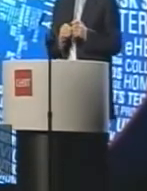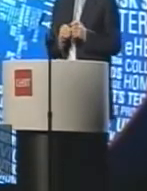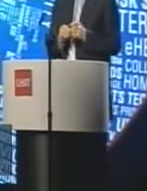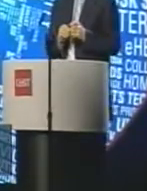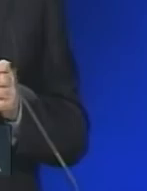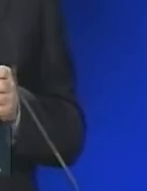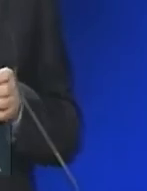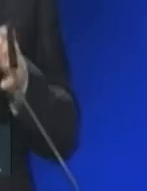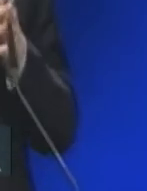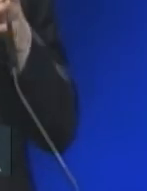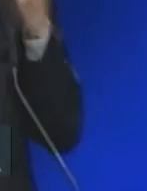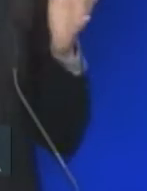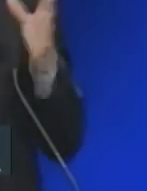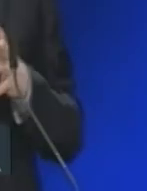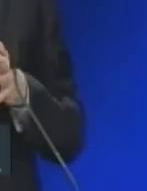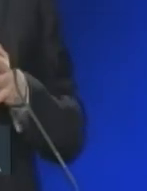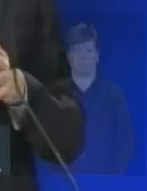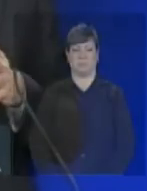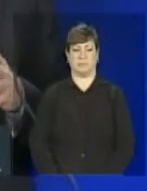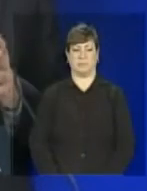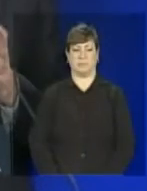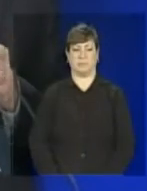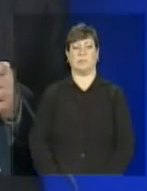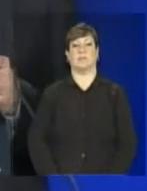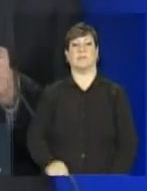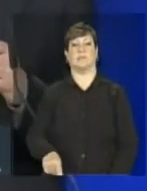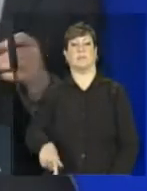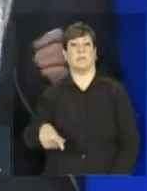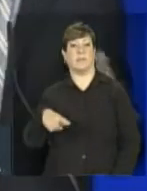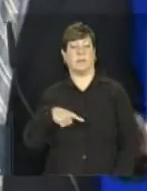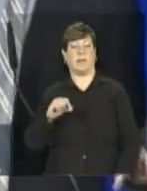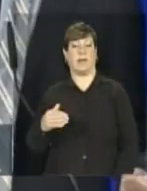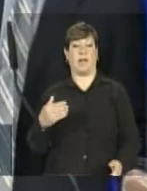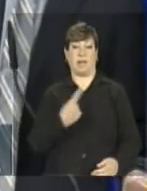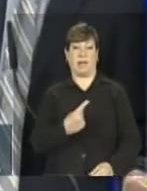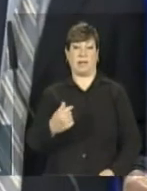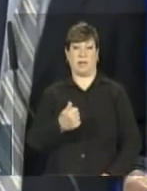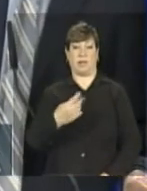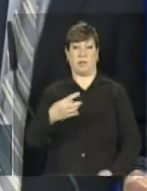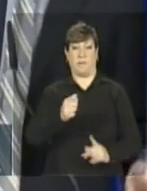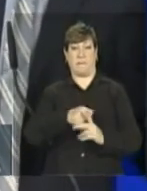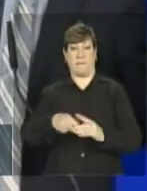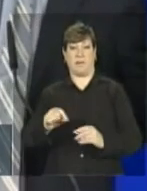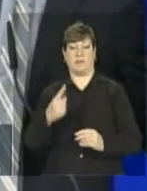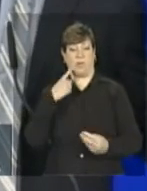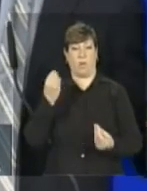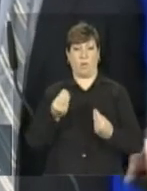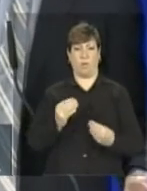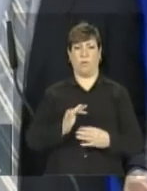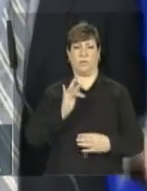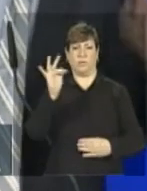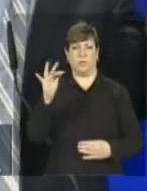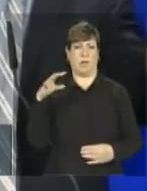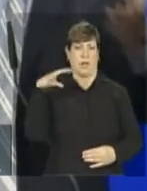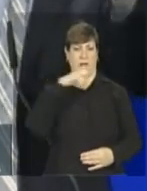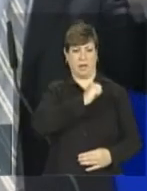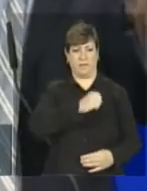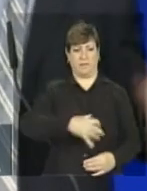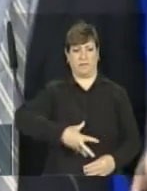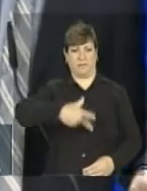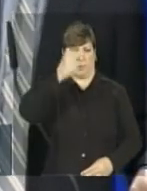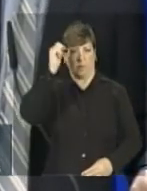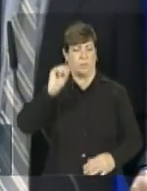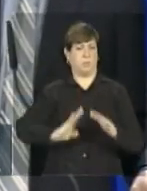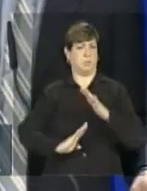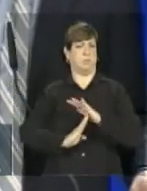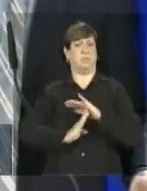por gigabyte cai pela metade a cada 14 meses. Portanto, é um futuro de velocidade e de poder de processamento ilimitados.